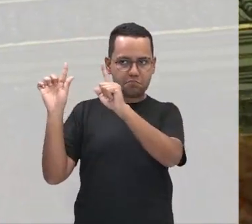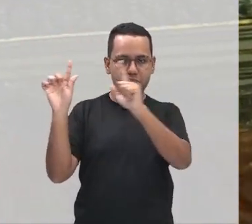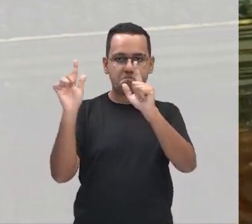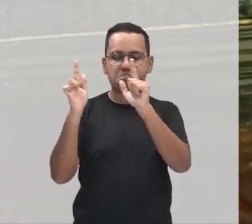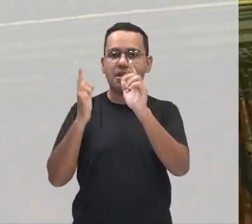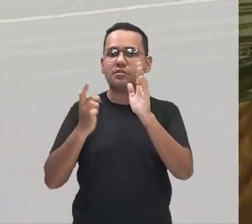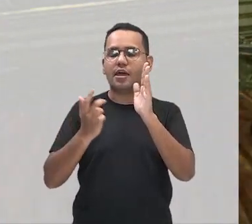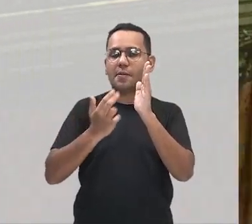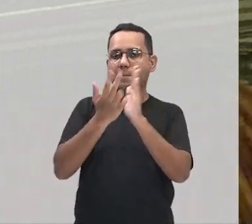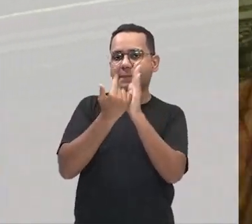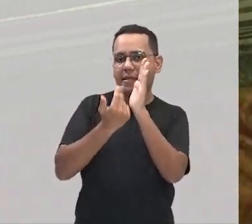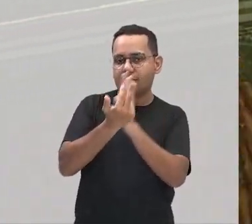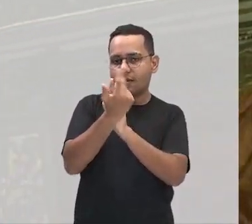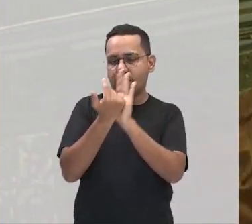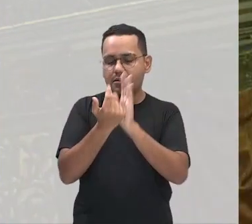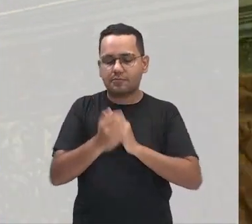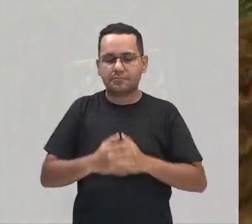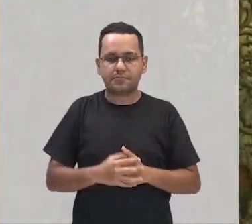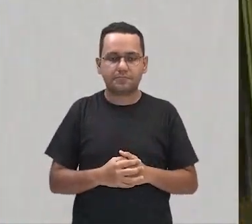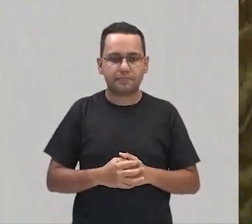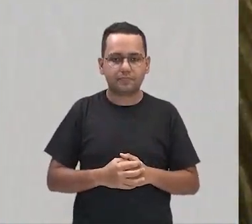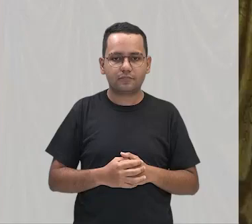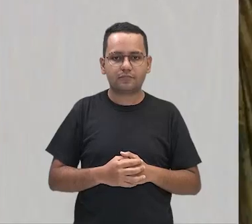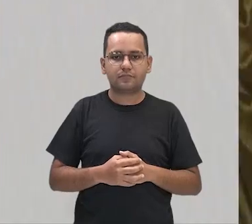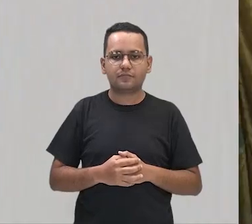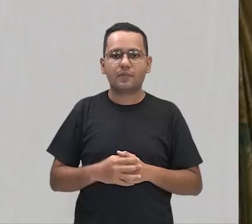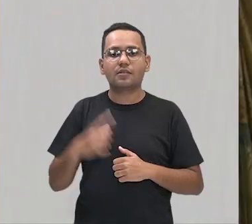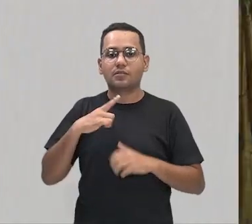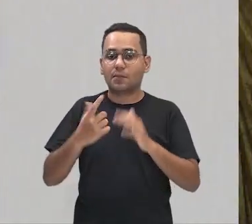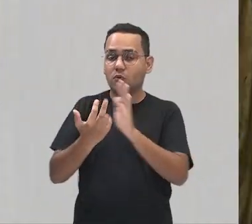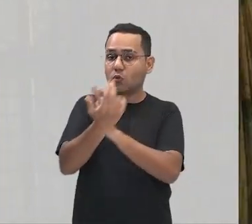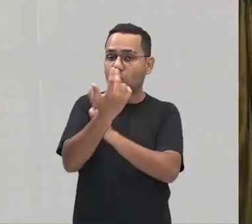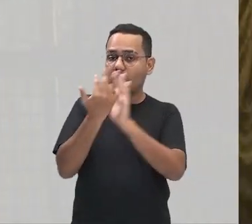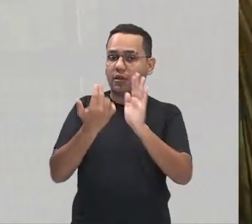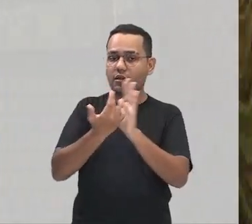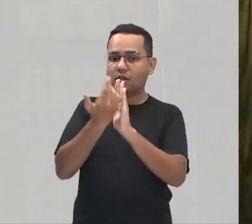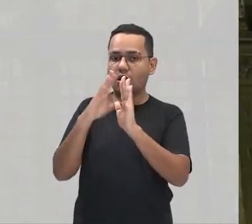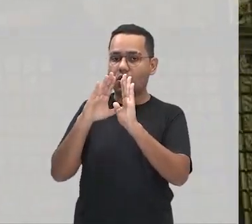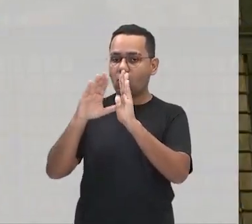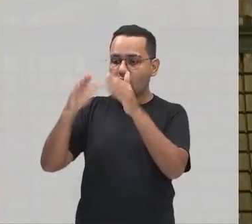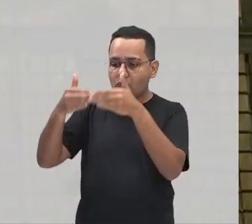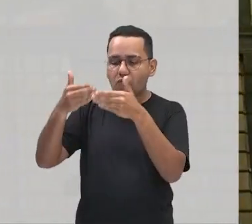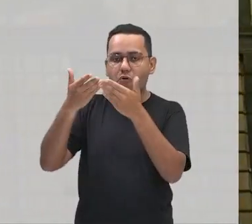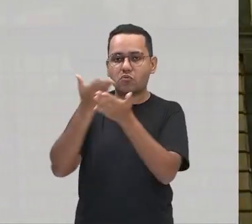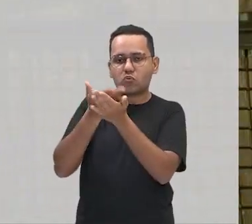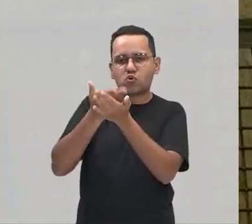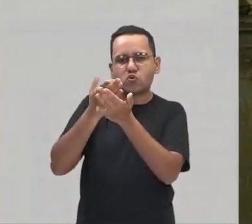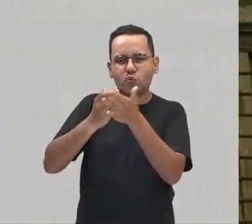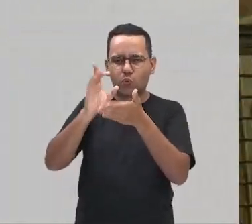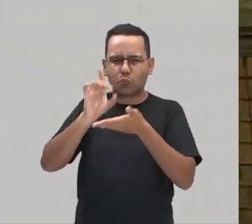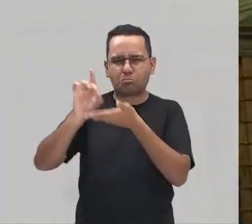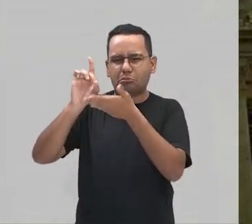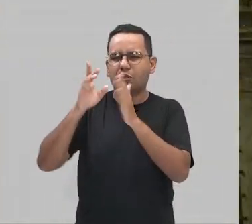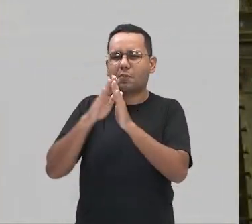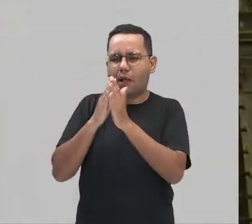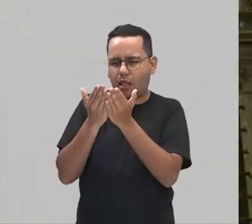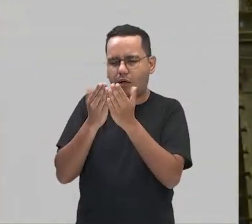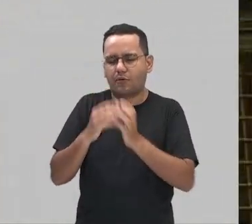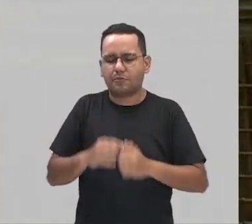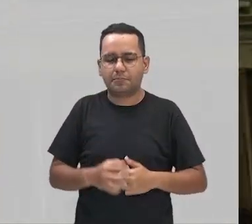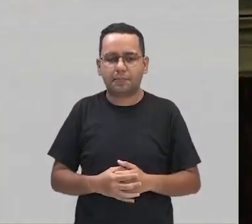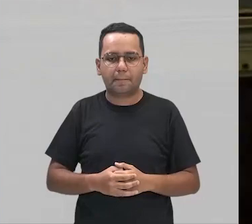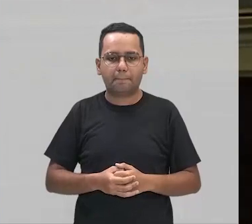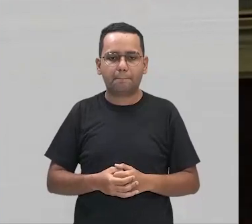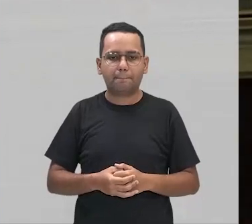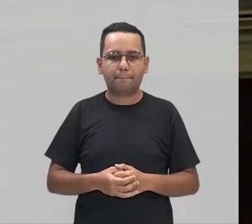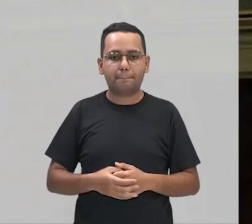E a gente tem algumas referências de passagens bíblicas também nessas pinturas, né? E olha, mais